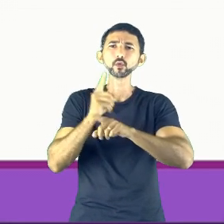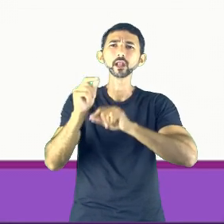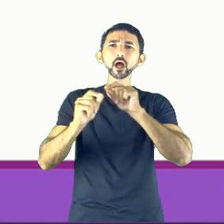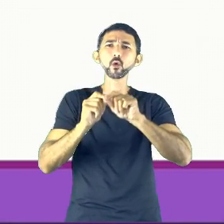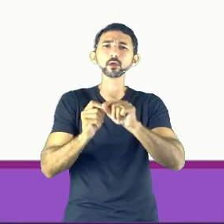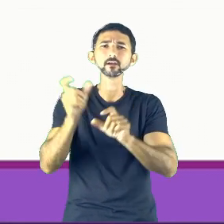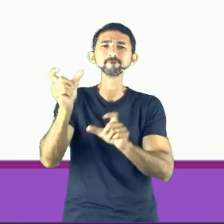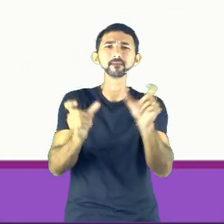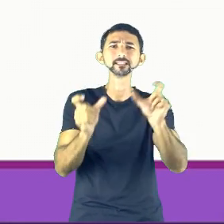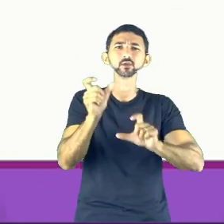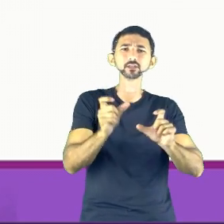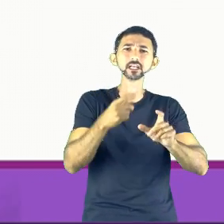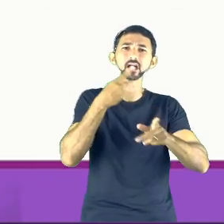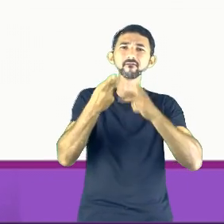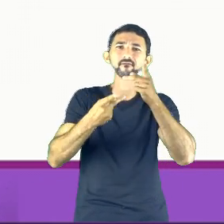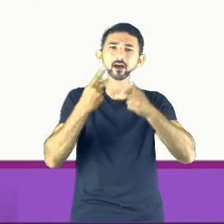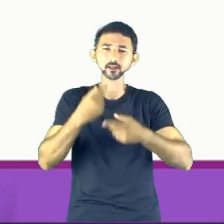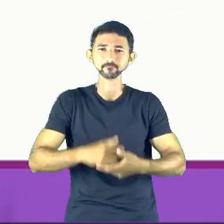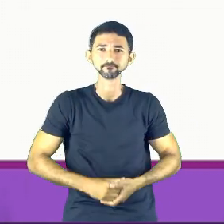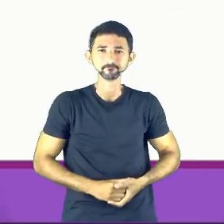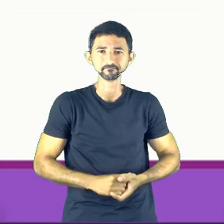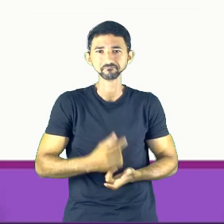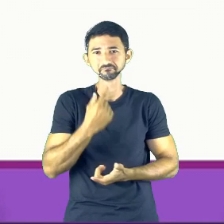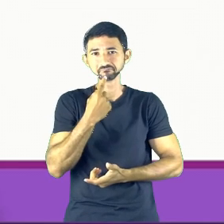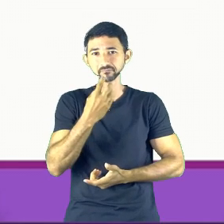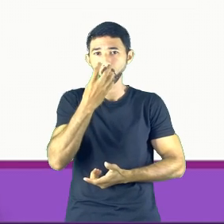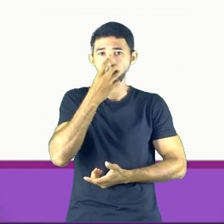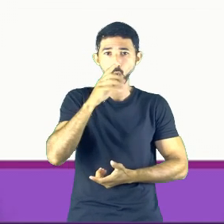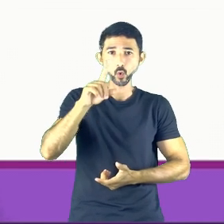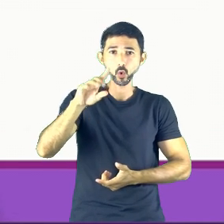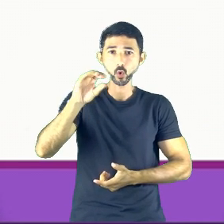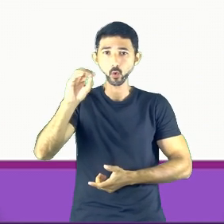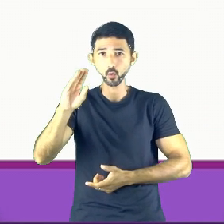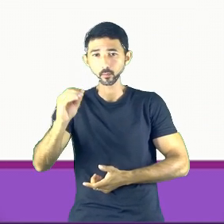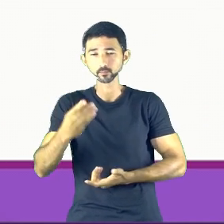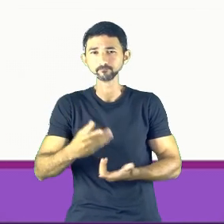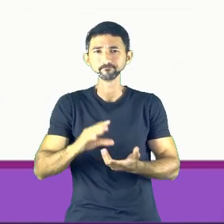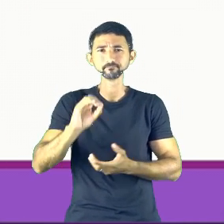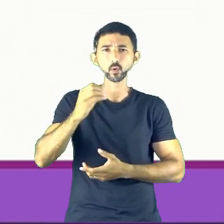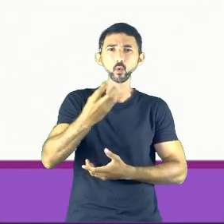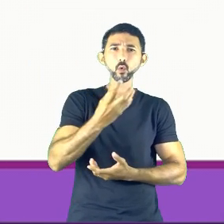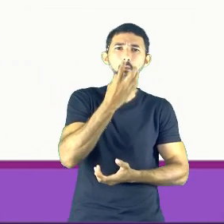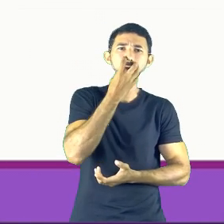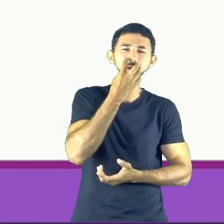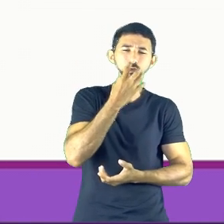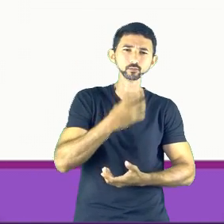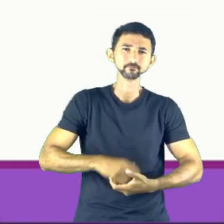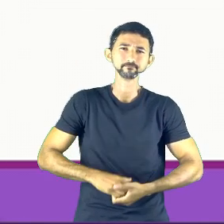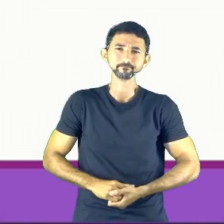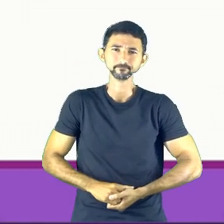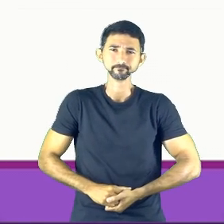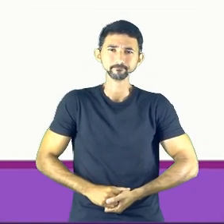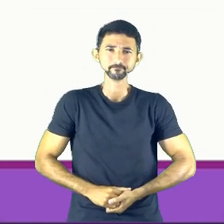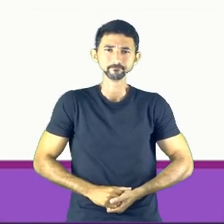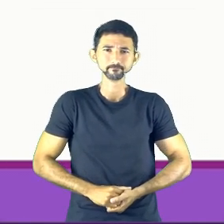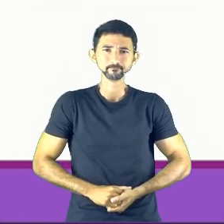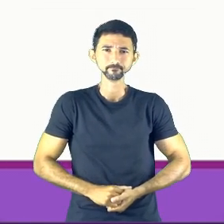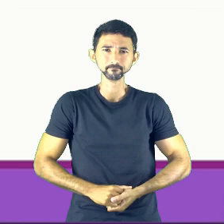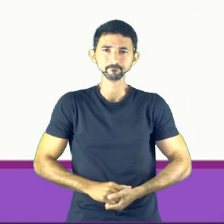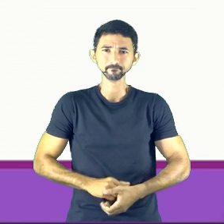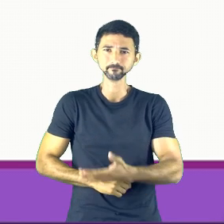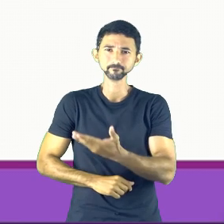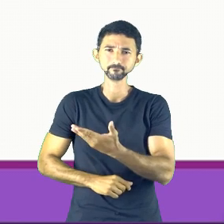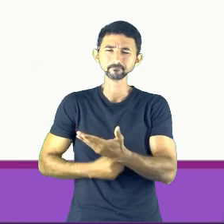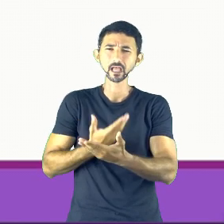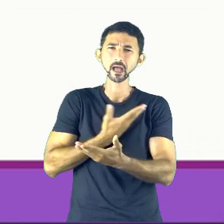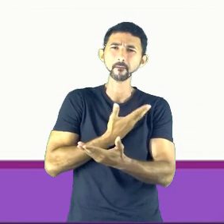e identificar a que personagem pertence a fala. Se a fala é do lobo ou se a fala é do cão.